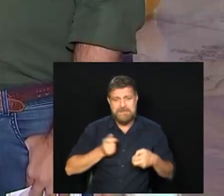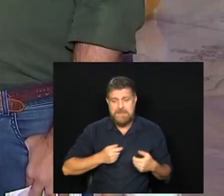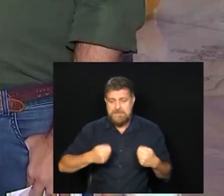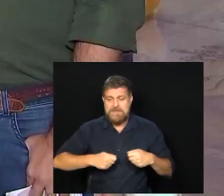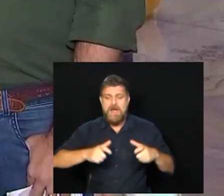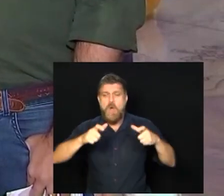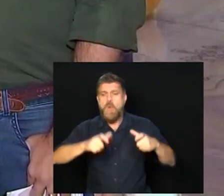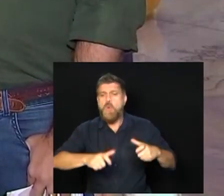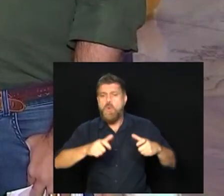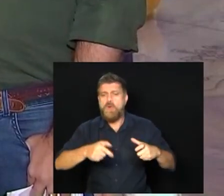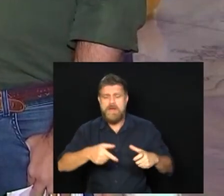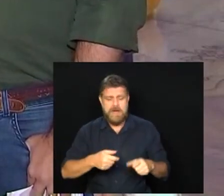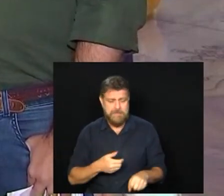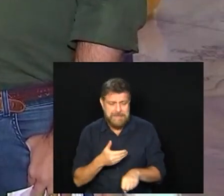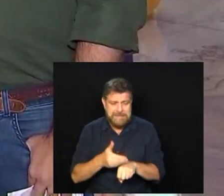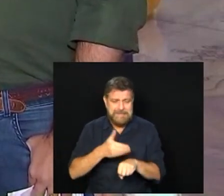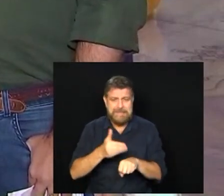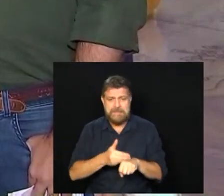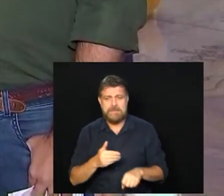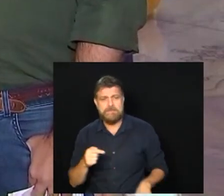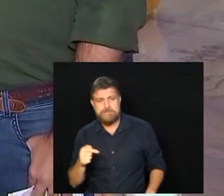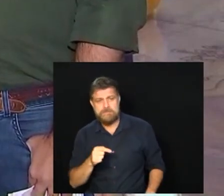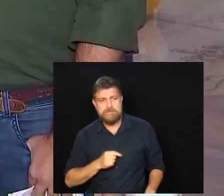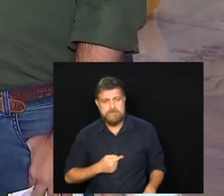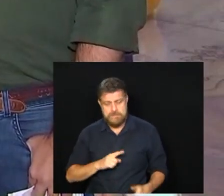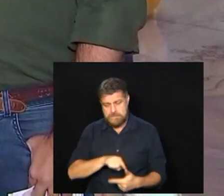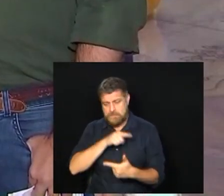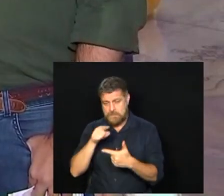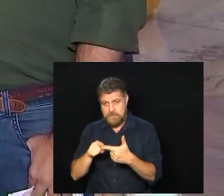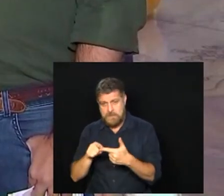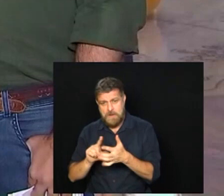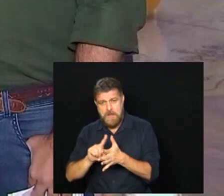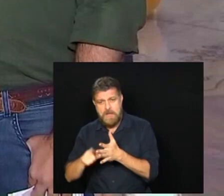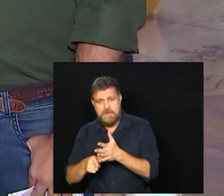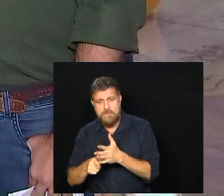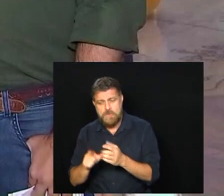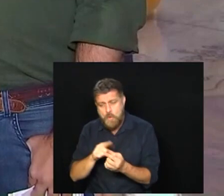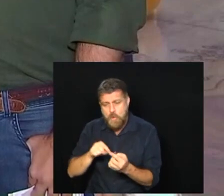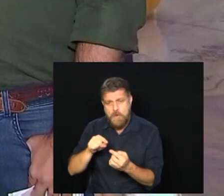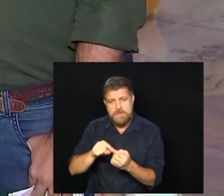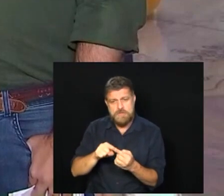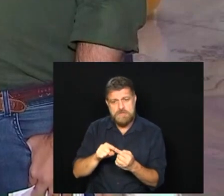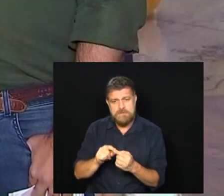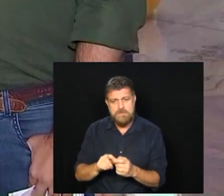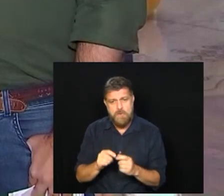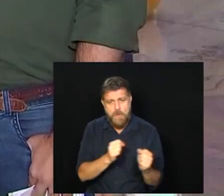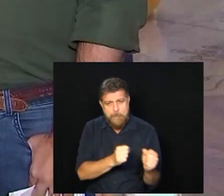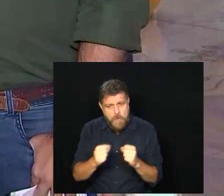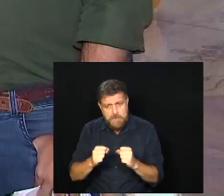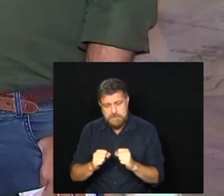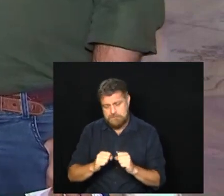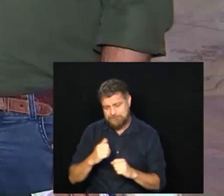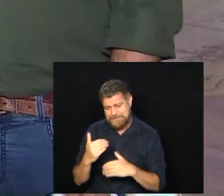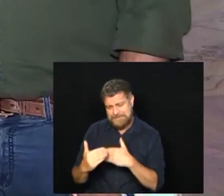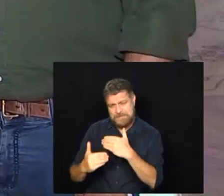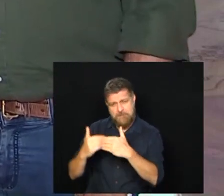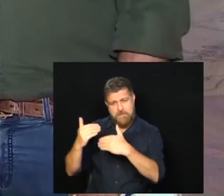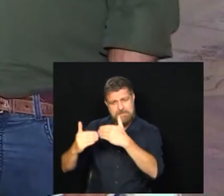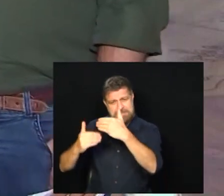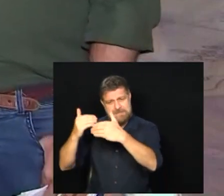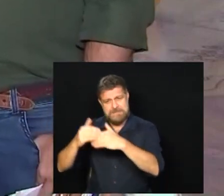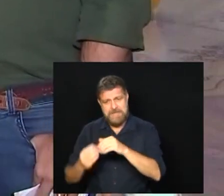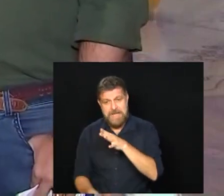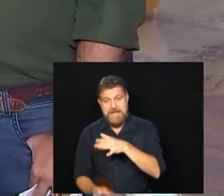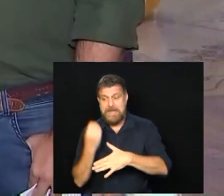precisava de um espaço maior. E, numa segunda instância, para desenvolver mesmo os potenciais, para montar essa empresa,